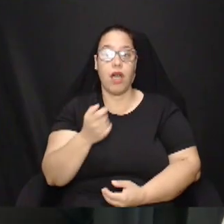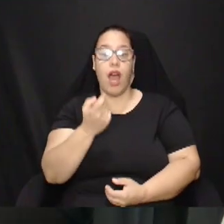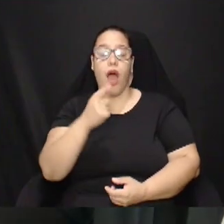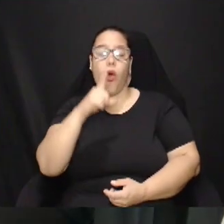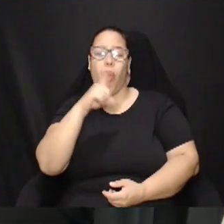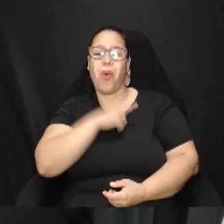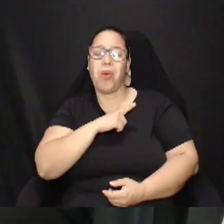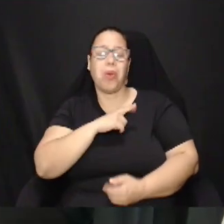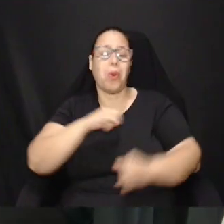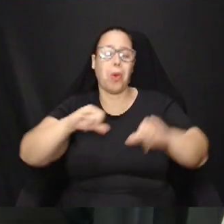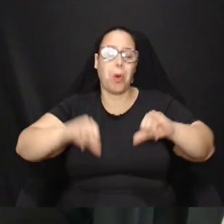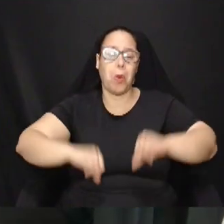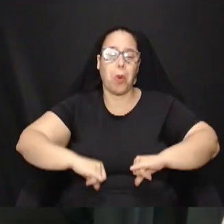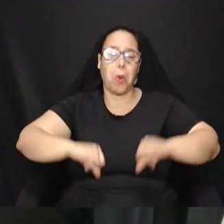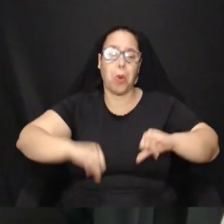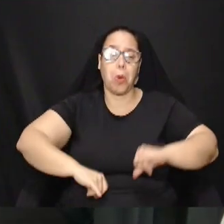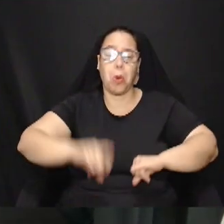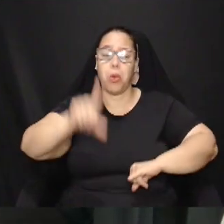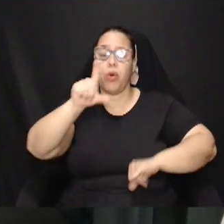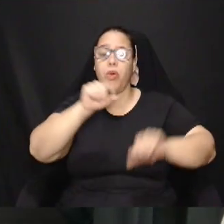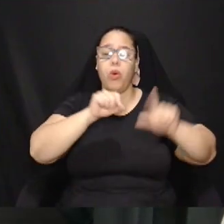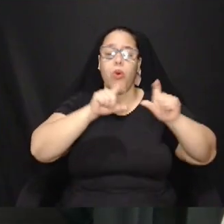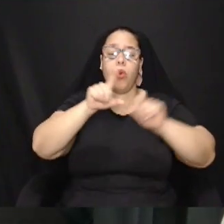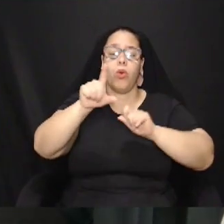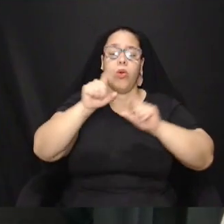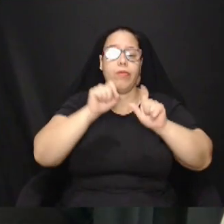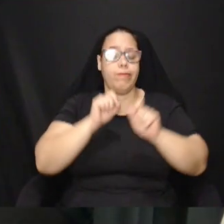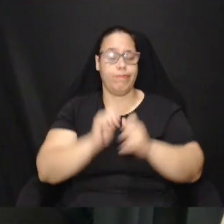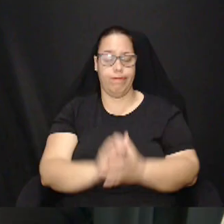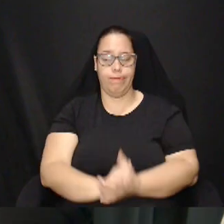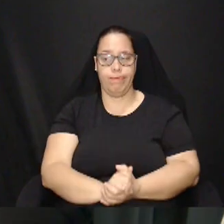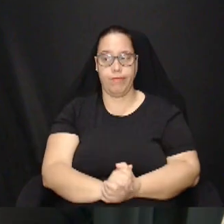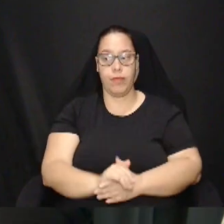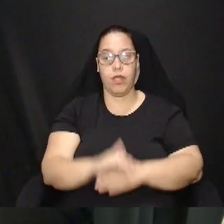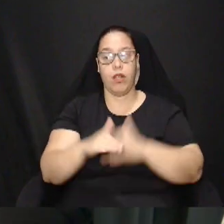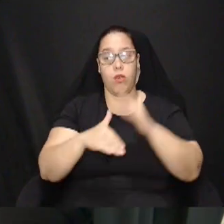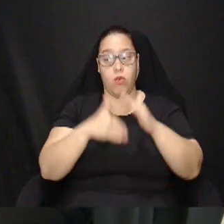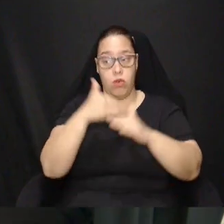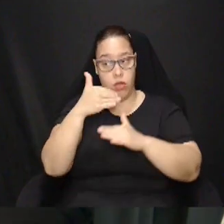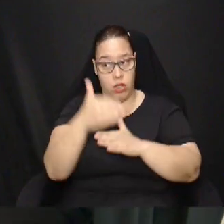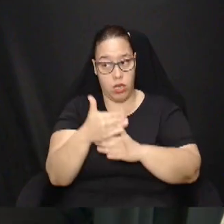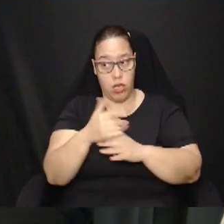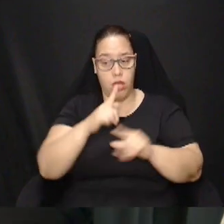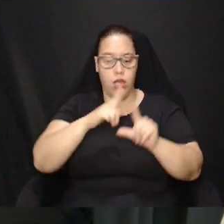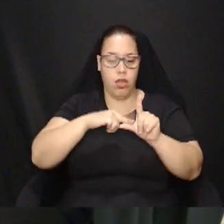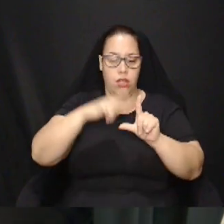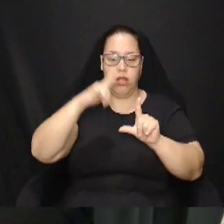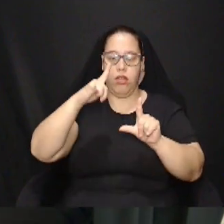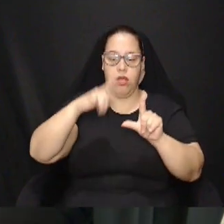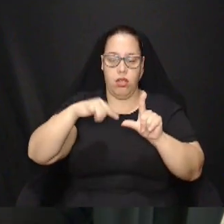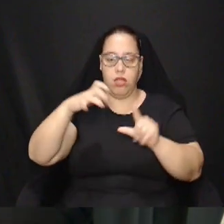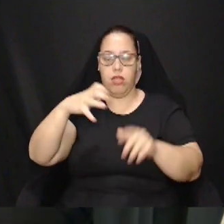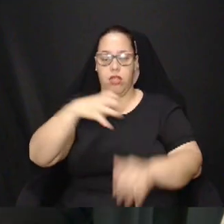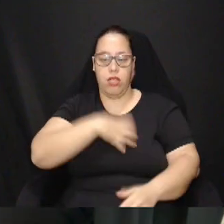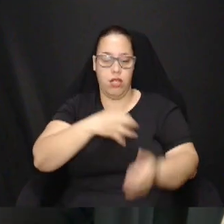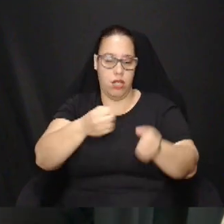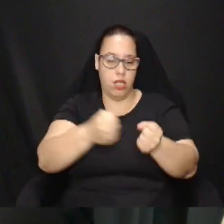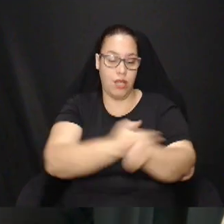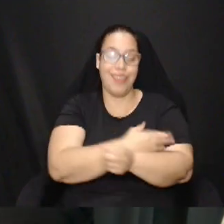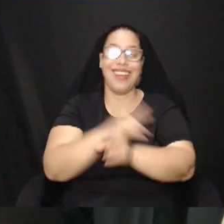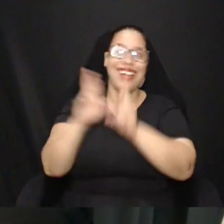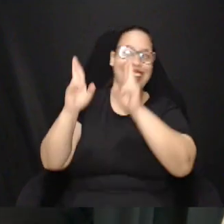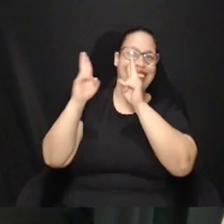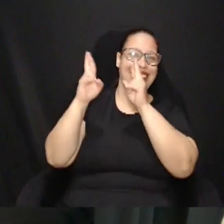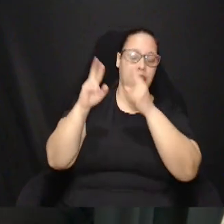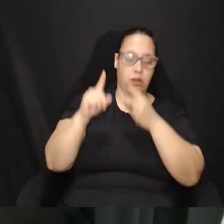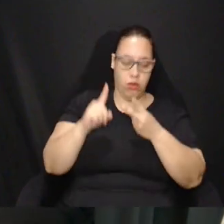do caminho que esteja sendo tomado. Então, é um processo em que se oscila muito entre emoções como esperança, como uma